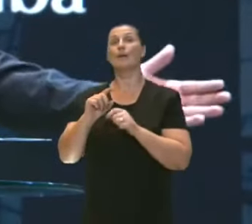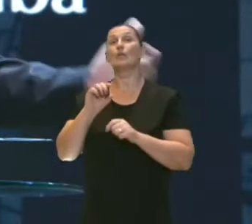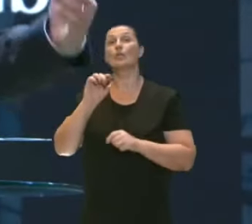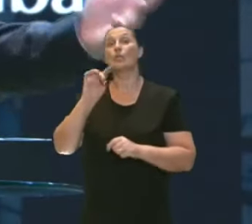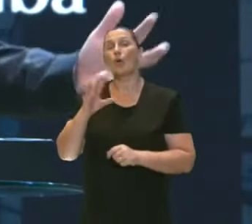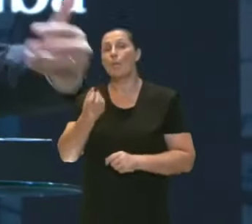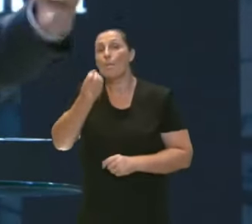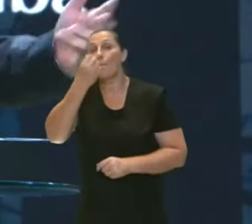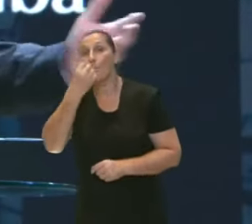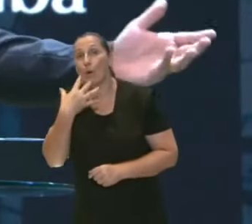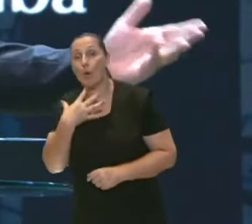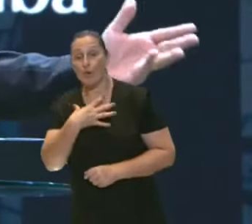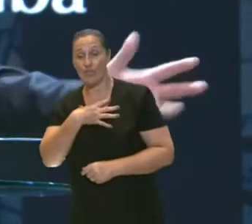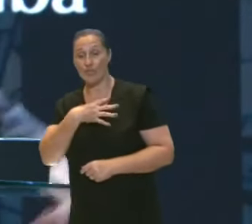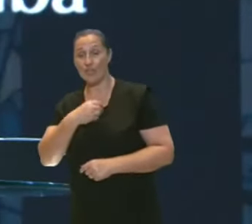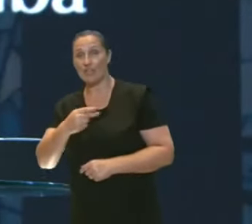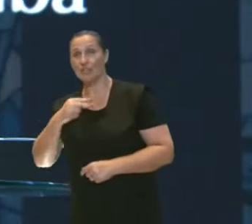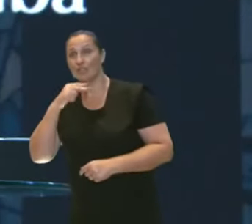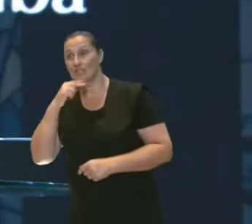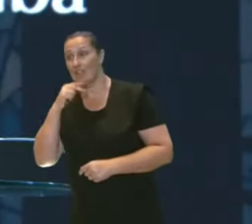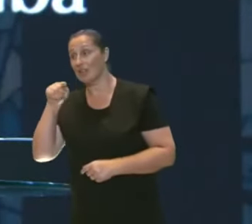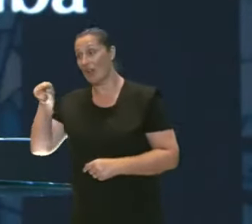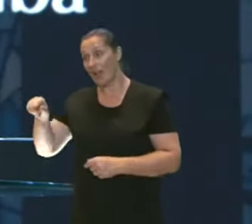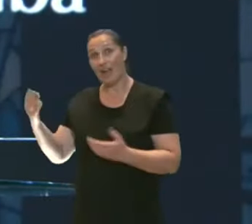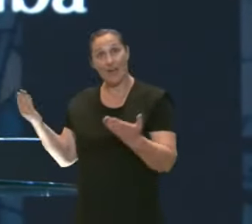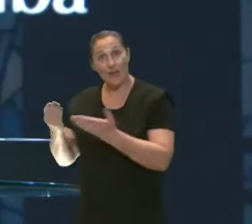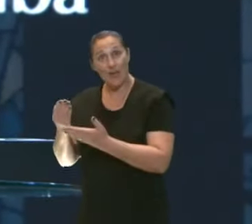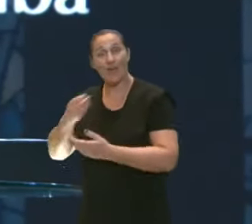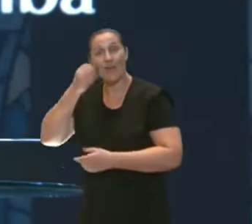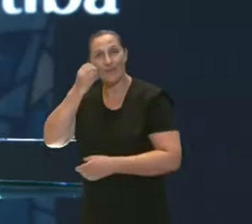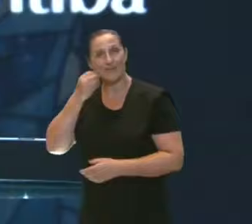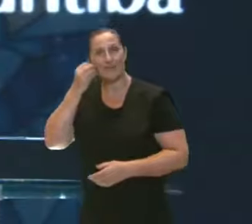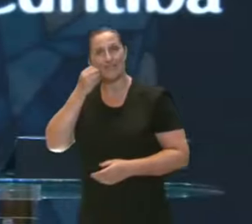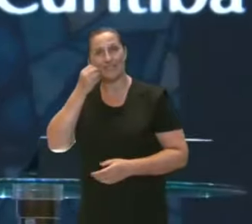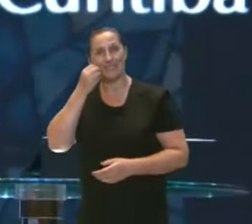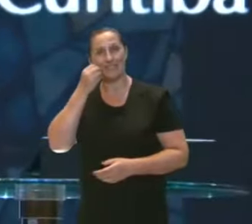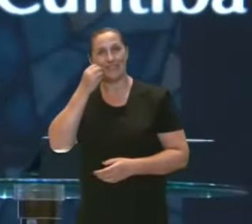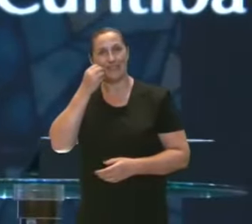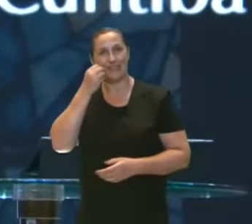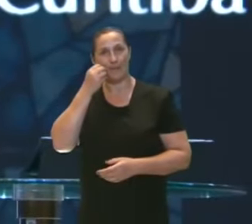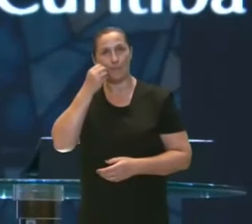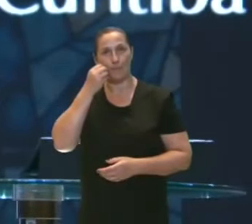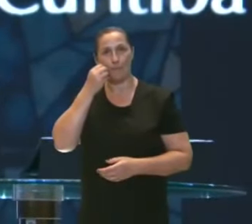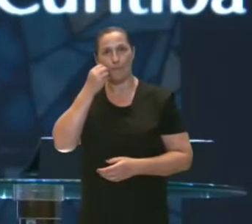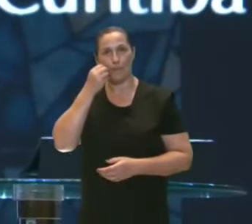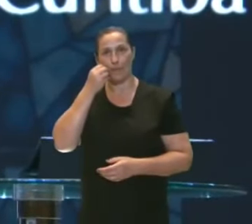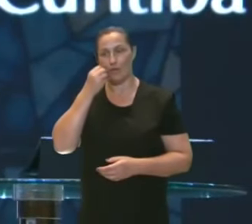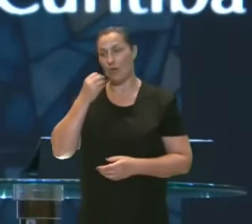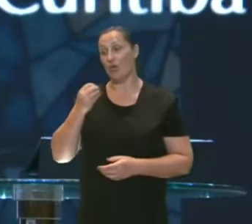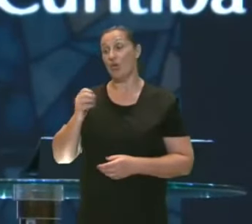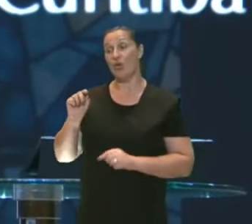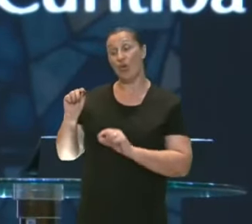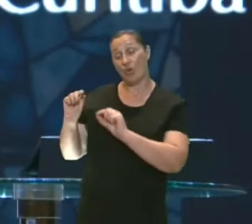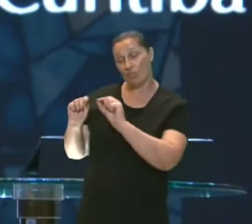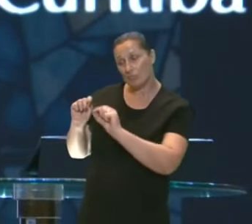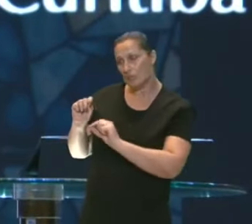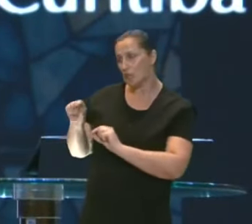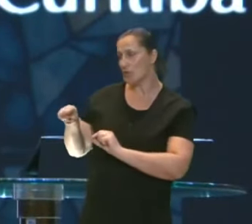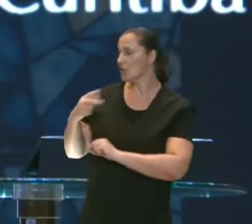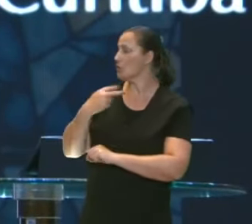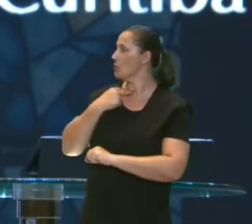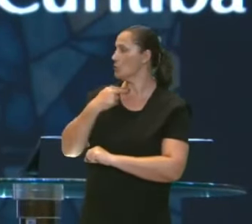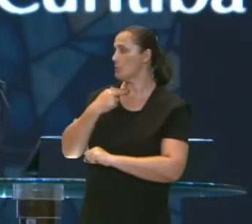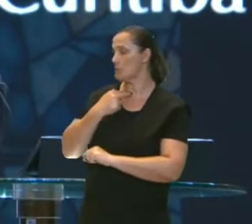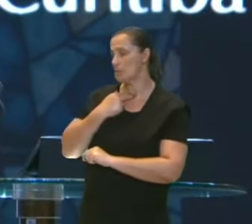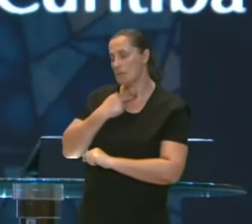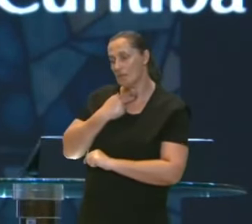os irmãos, os filhos, os netos estão podendo desfrutar. Ele vai dizer assim: não troquem as delícias dessa terra